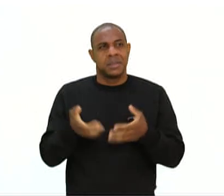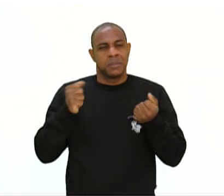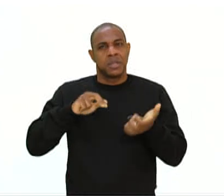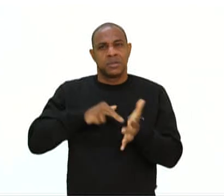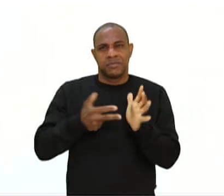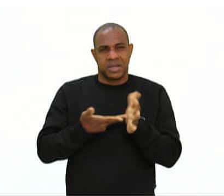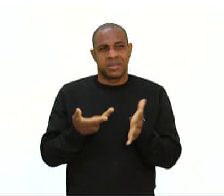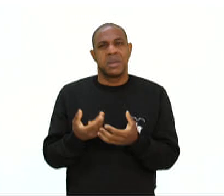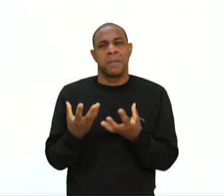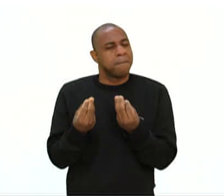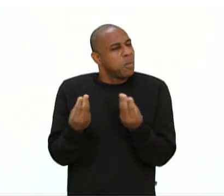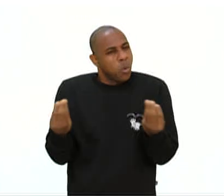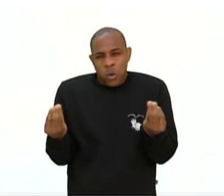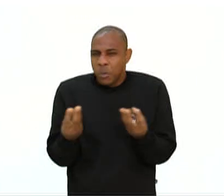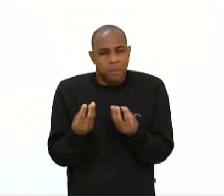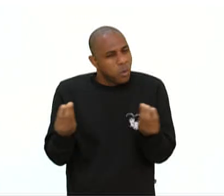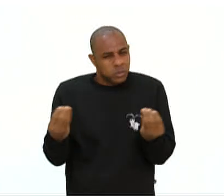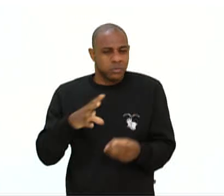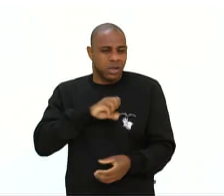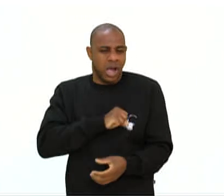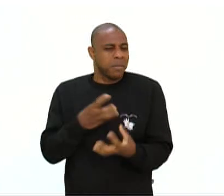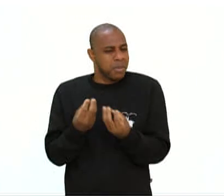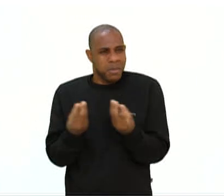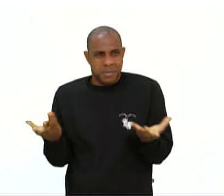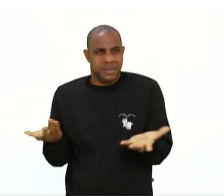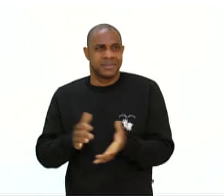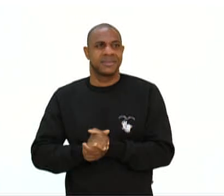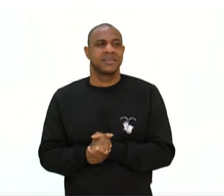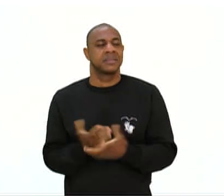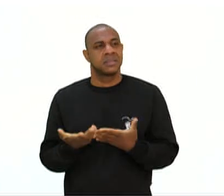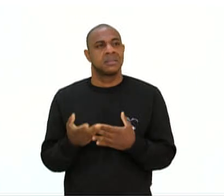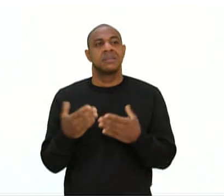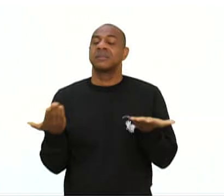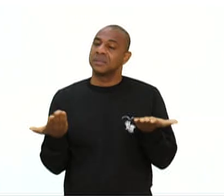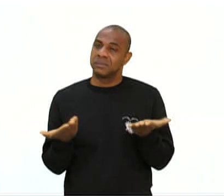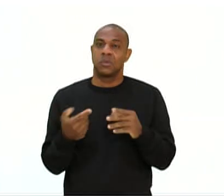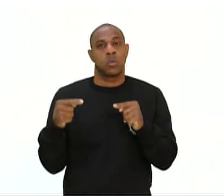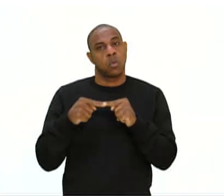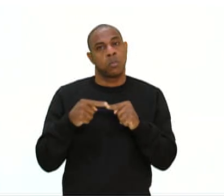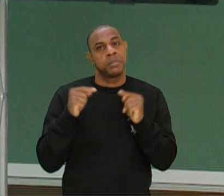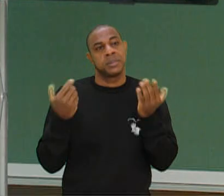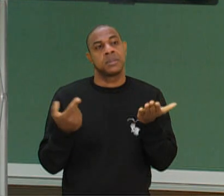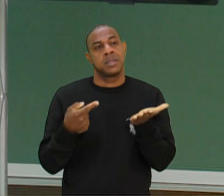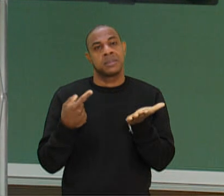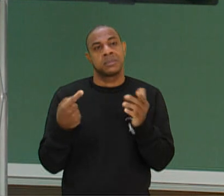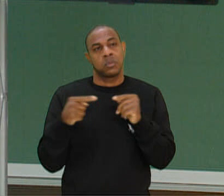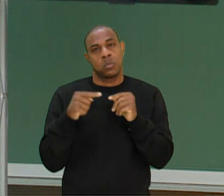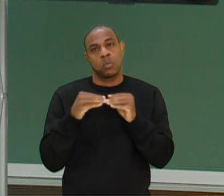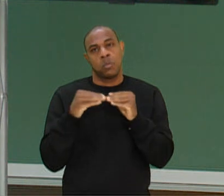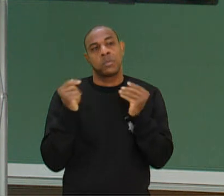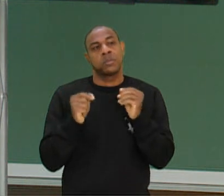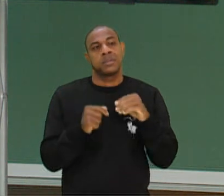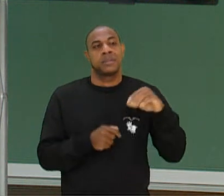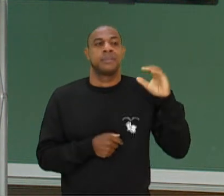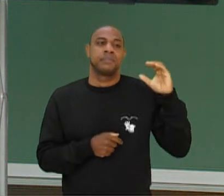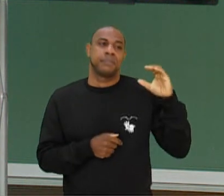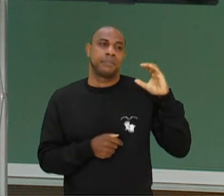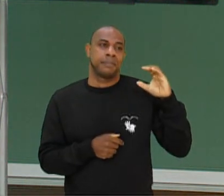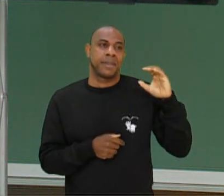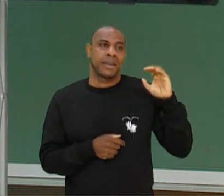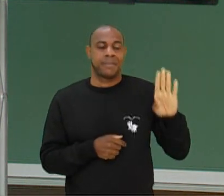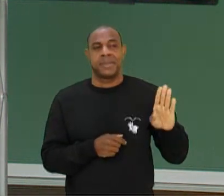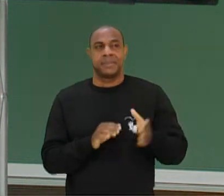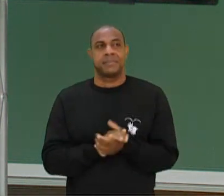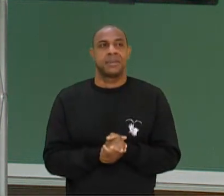como demais, alguma coisa assim? Então, o que se encaixa mais seria a letra B. Very good! So, mais